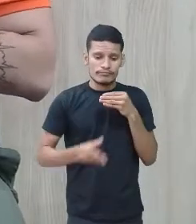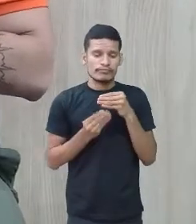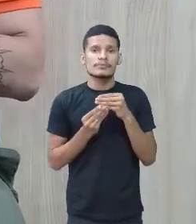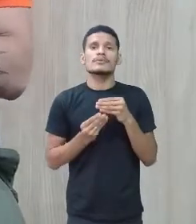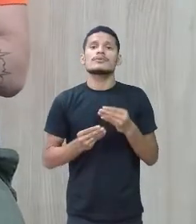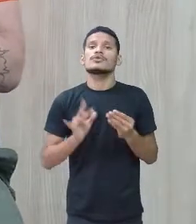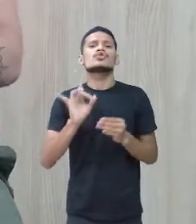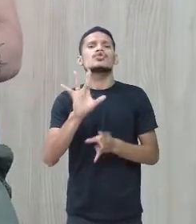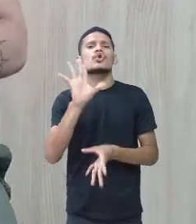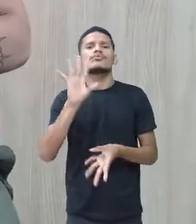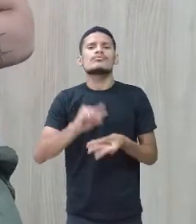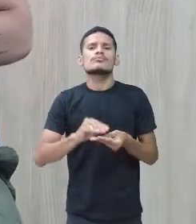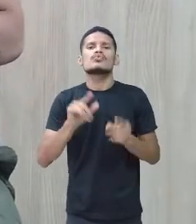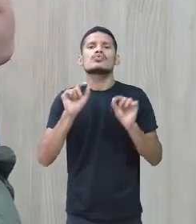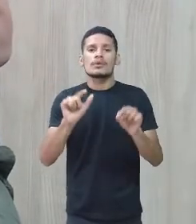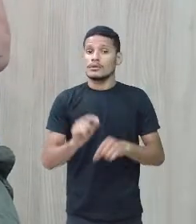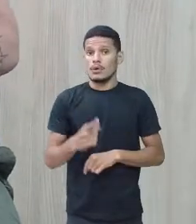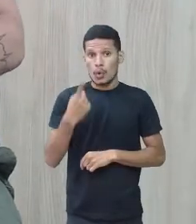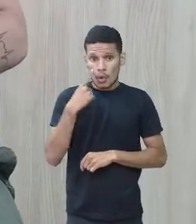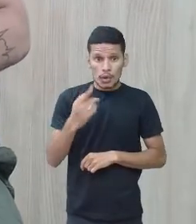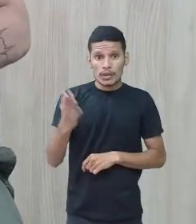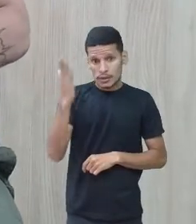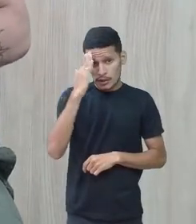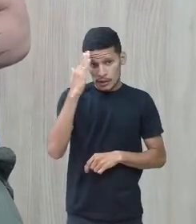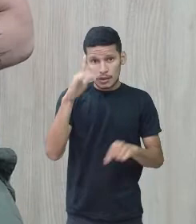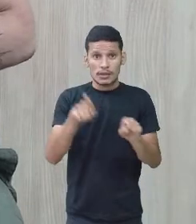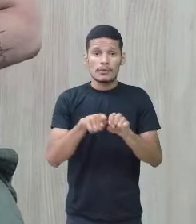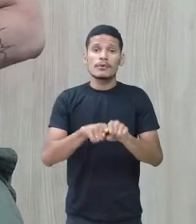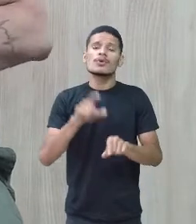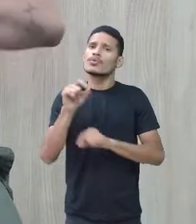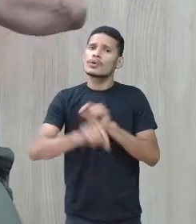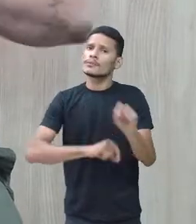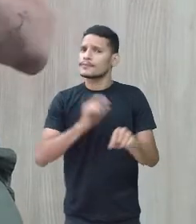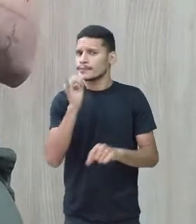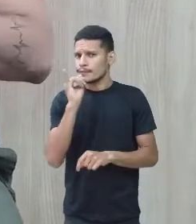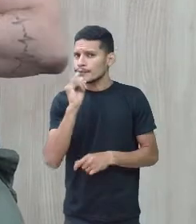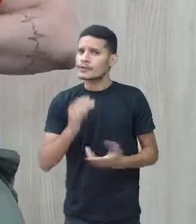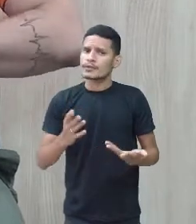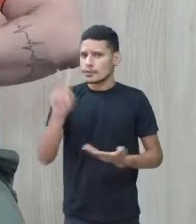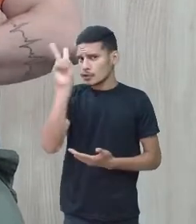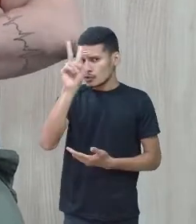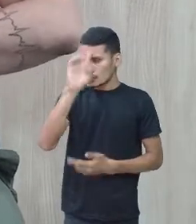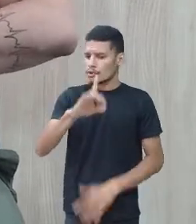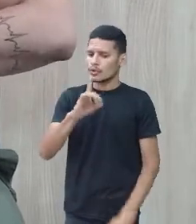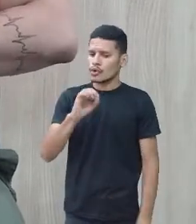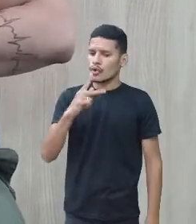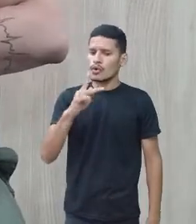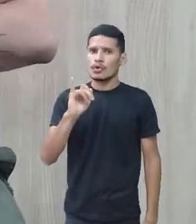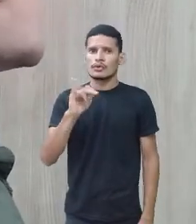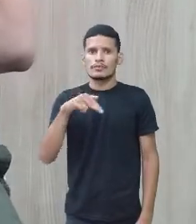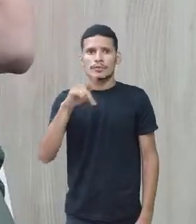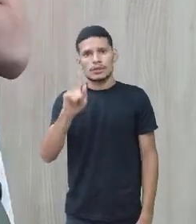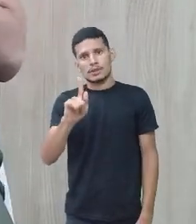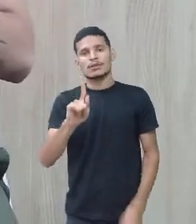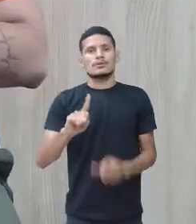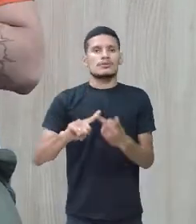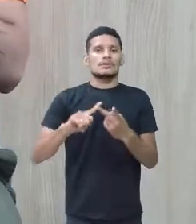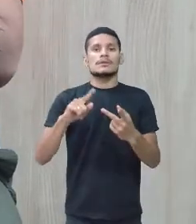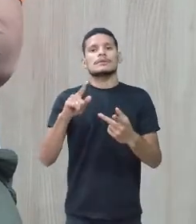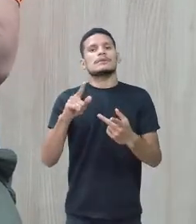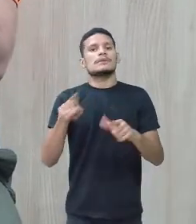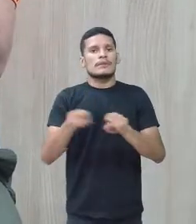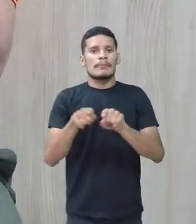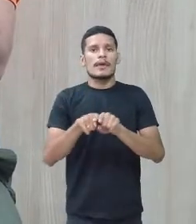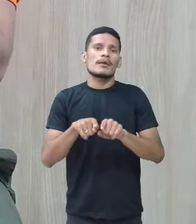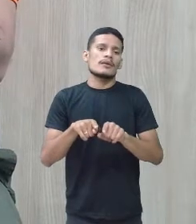complementando assim, vai entender também que essa história de doping, de